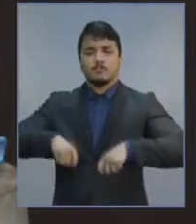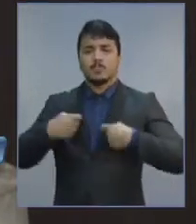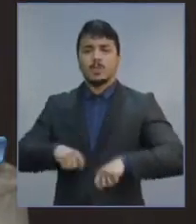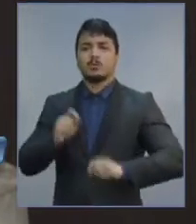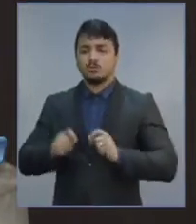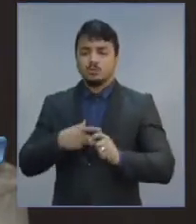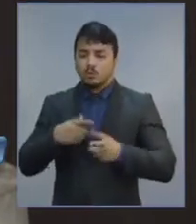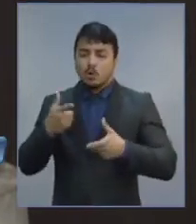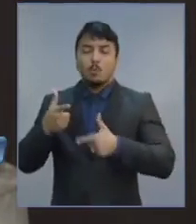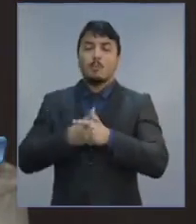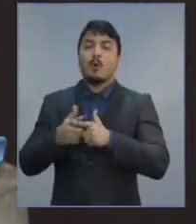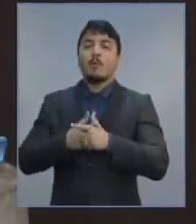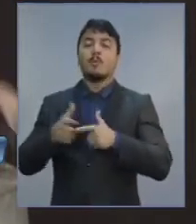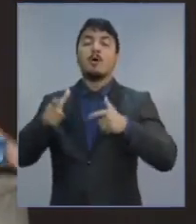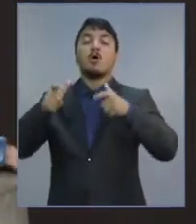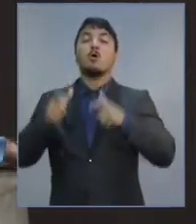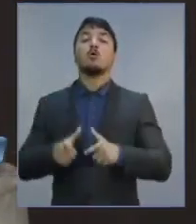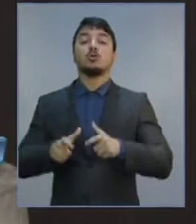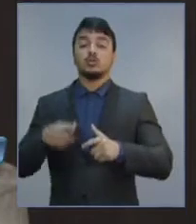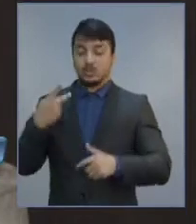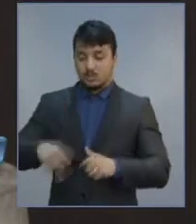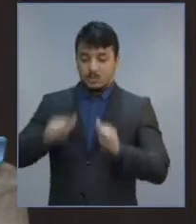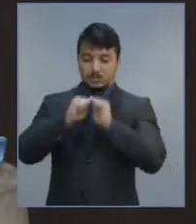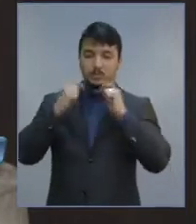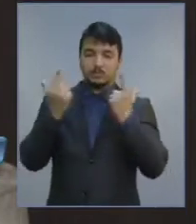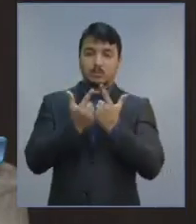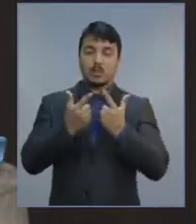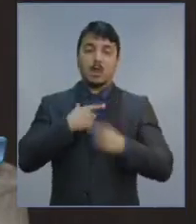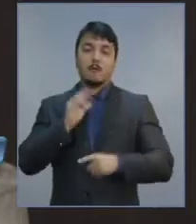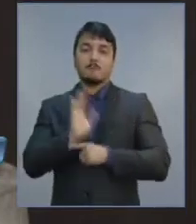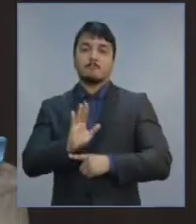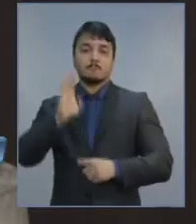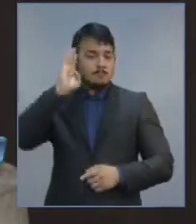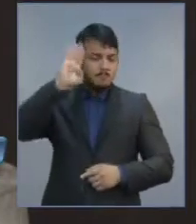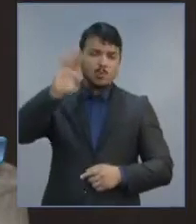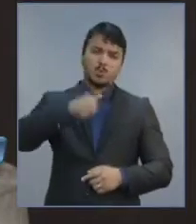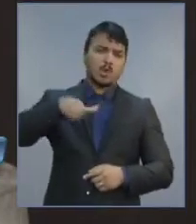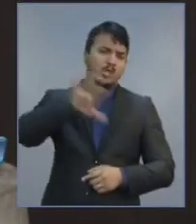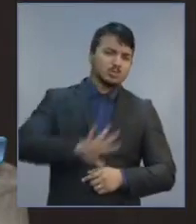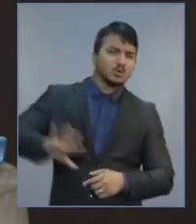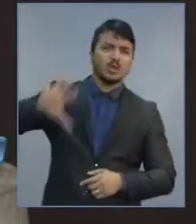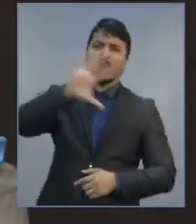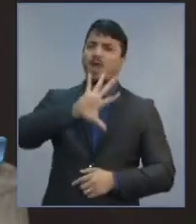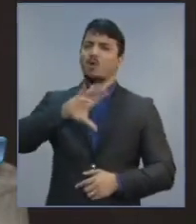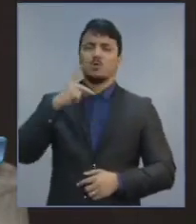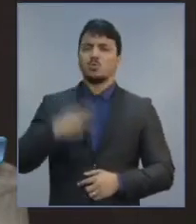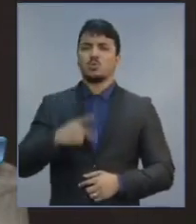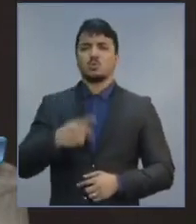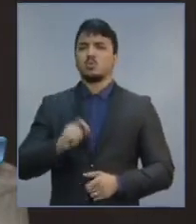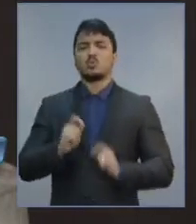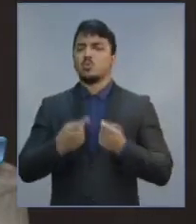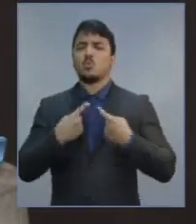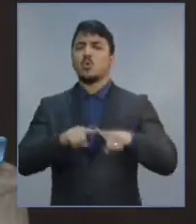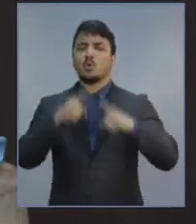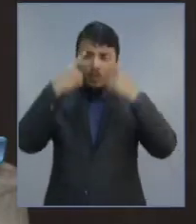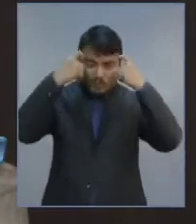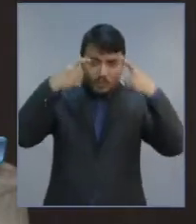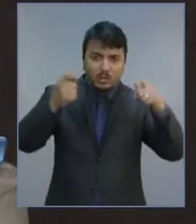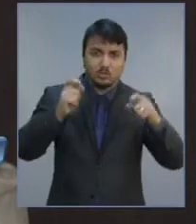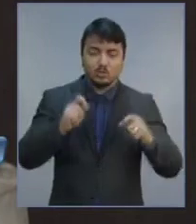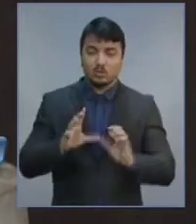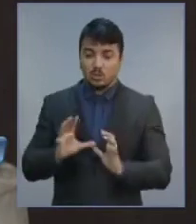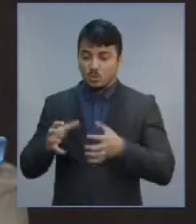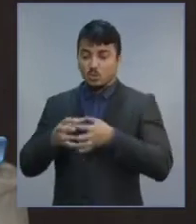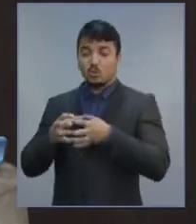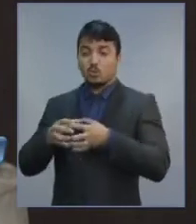ir à raiz. Esta Assembleia deu uma das melhores contribuições em nível nacional para o enfrentamento à violência, que foi o Comitê